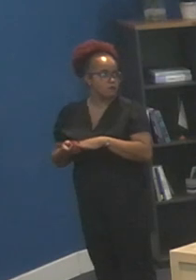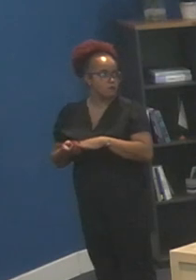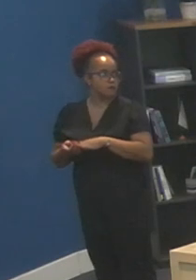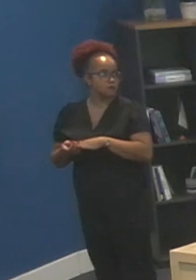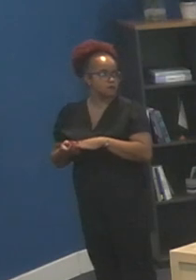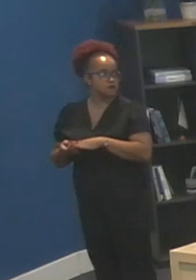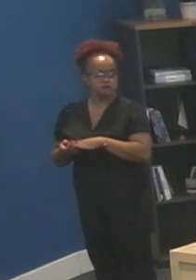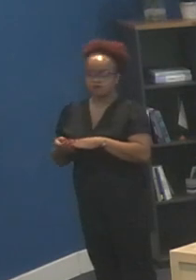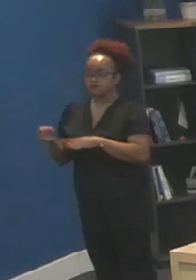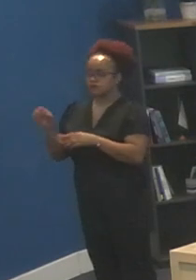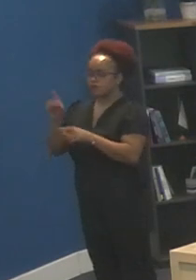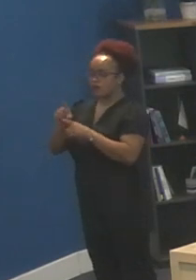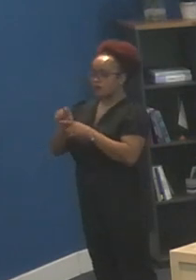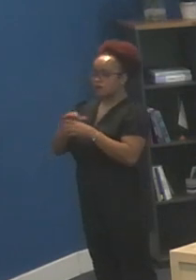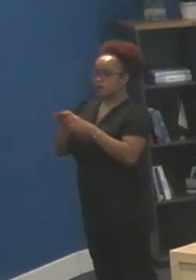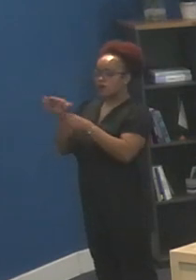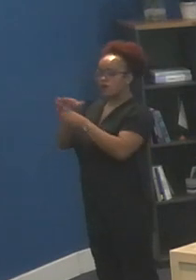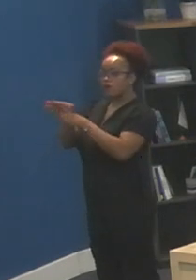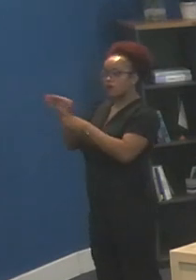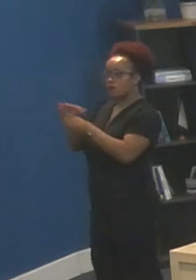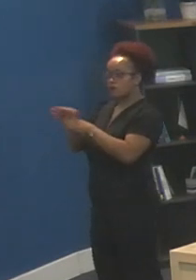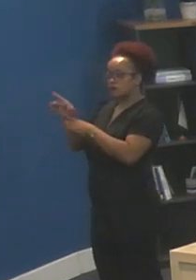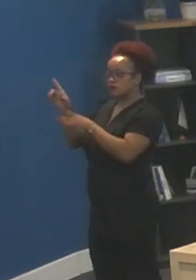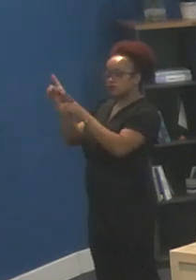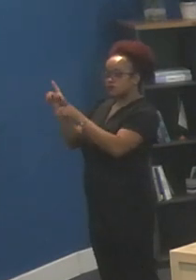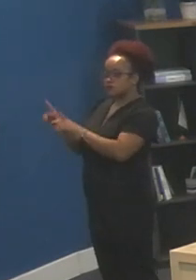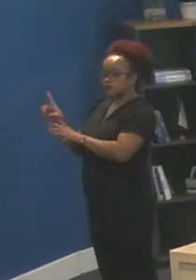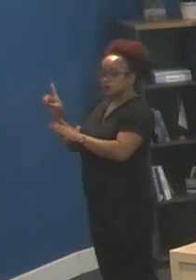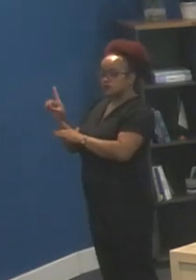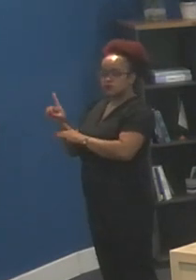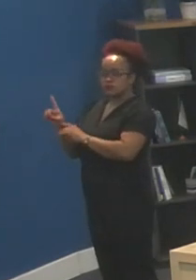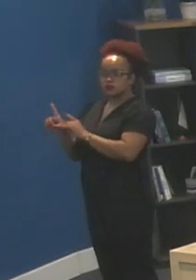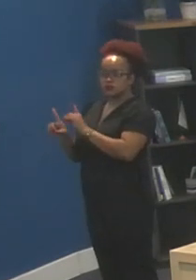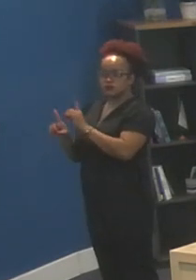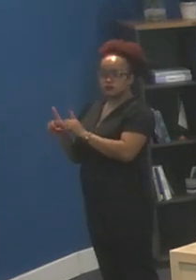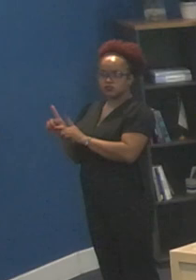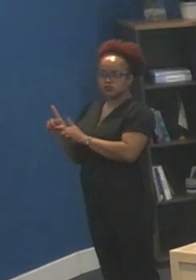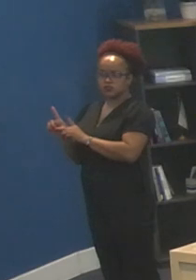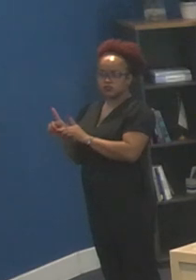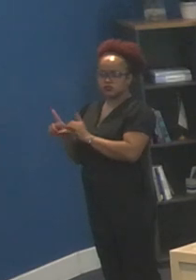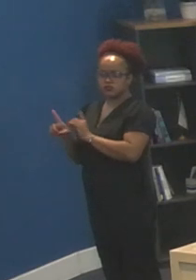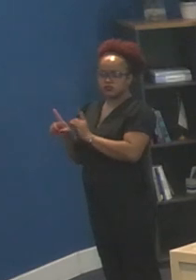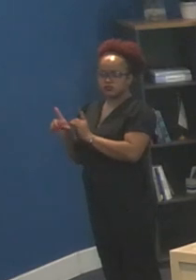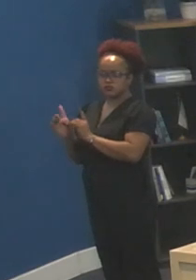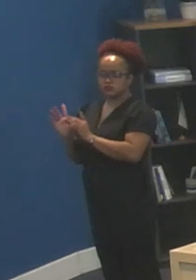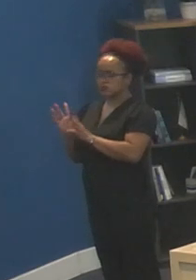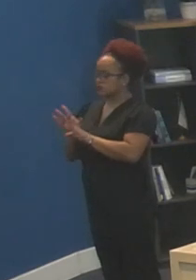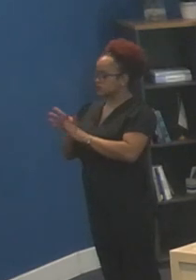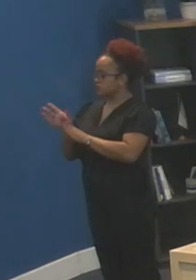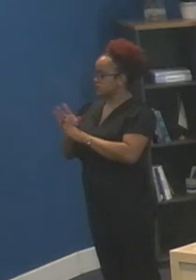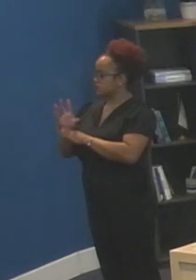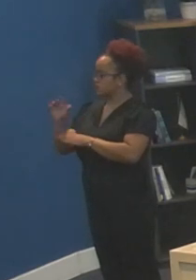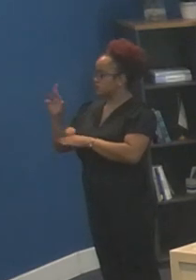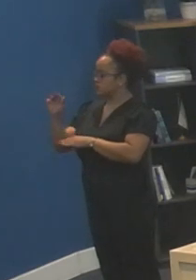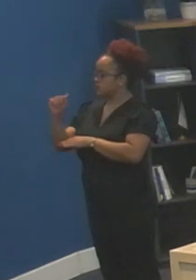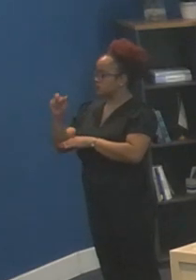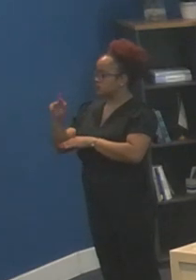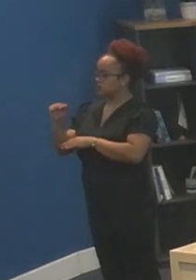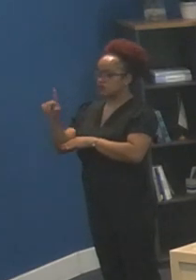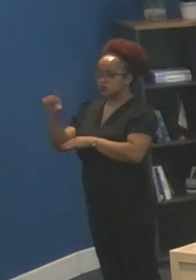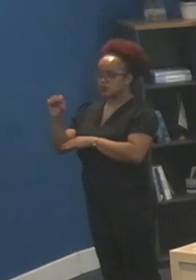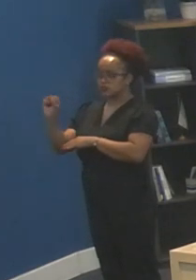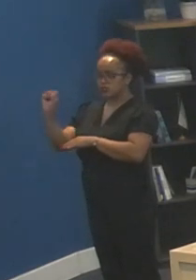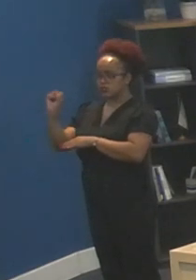da pessoa com deficiência, que, que o Charles está ali. Okay, se a gente pudesse então também... pode ser chamado aqui para